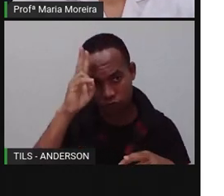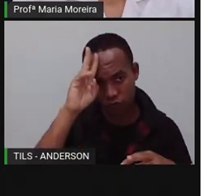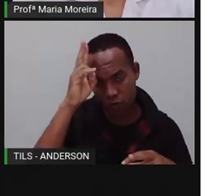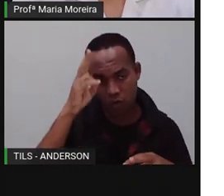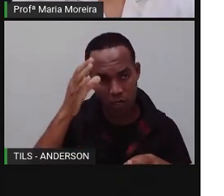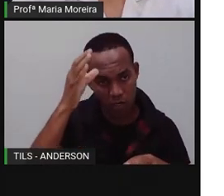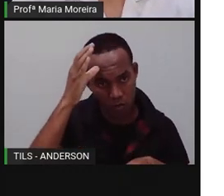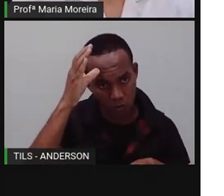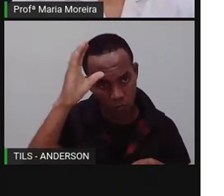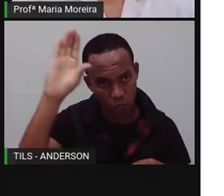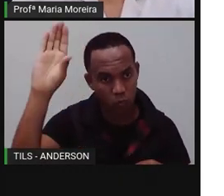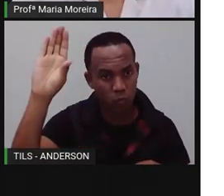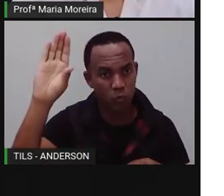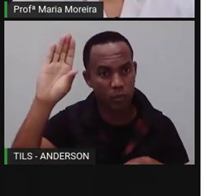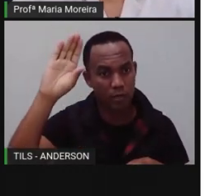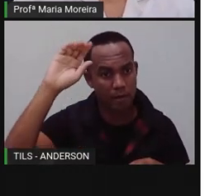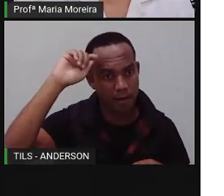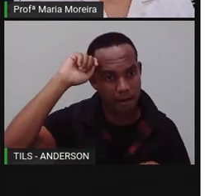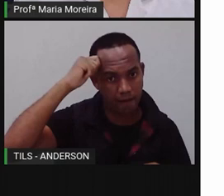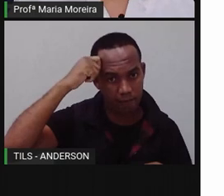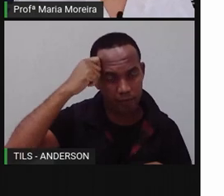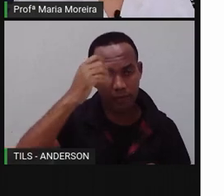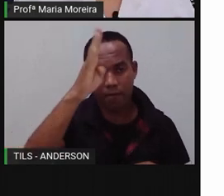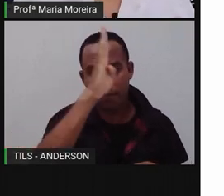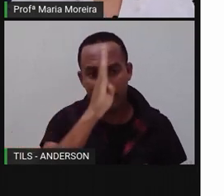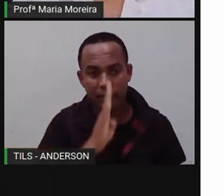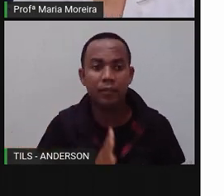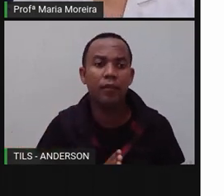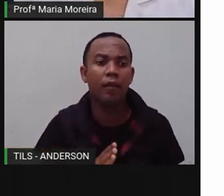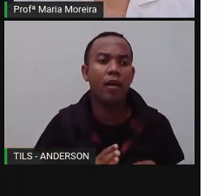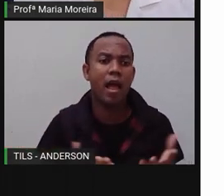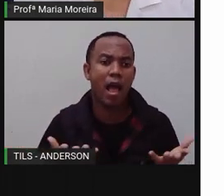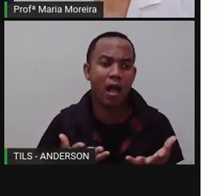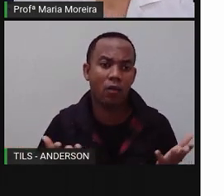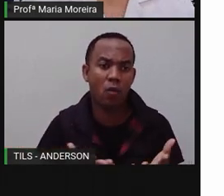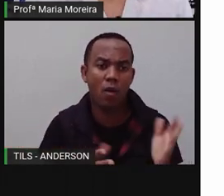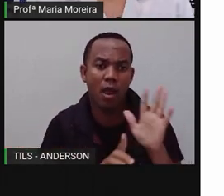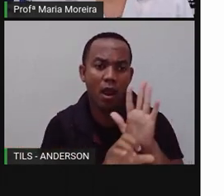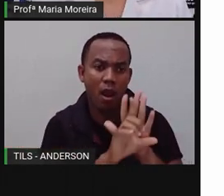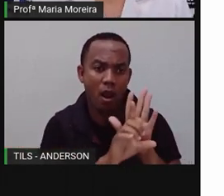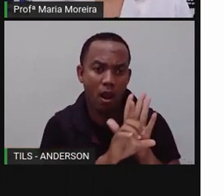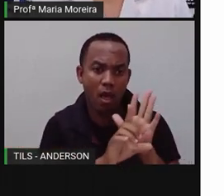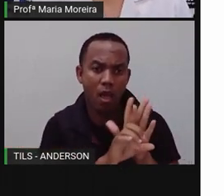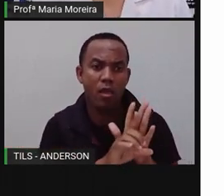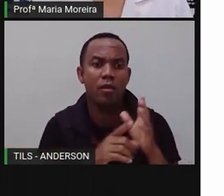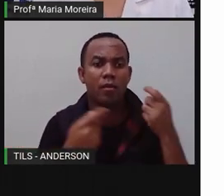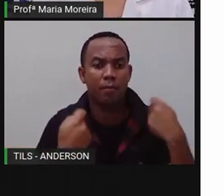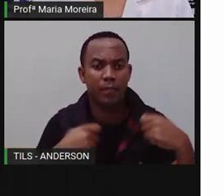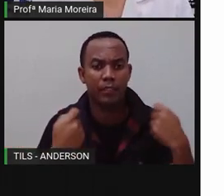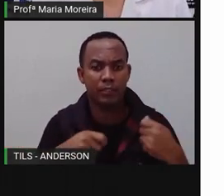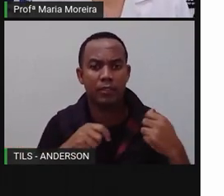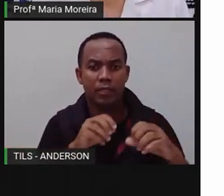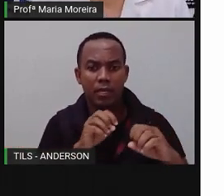E cultura afro-brasileira. Então, agora é lei e as escolas, elas precisam ensinar isso